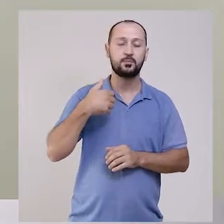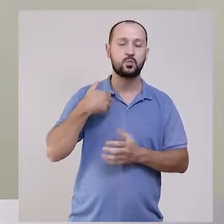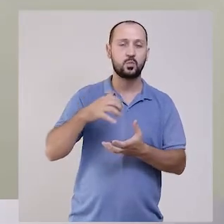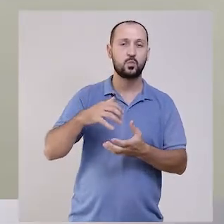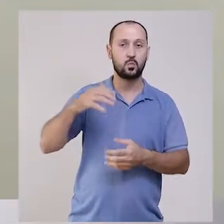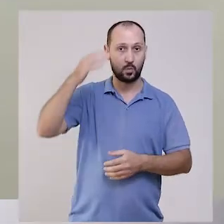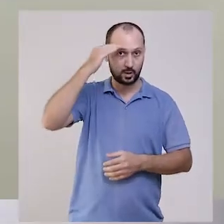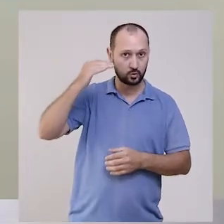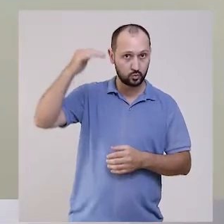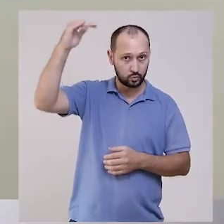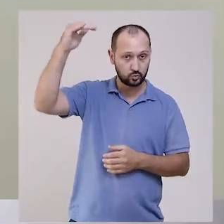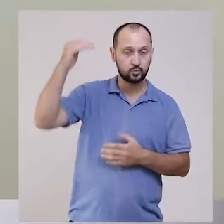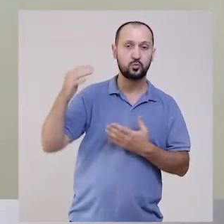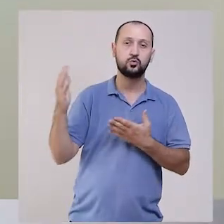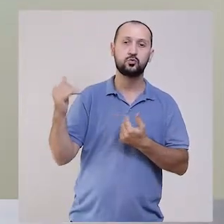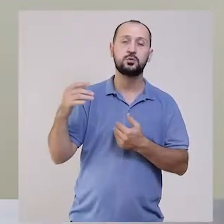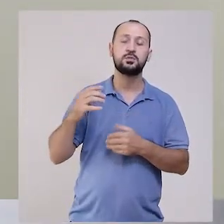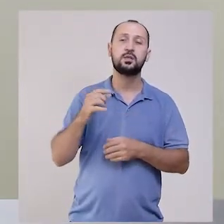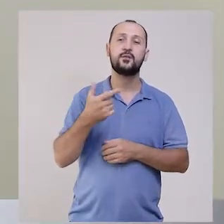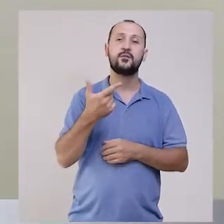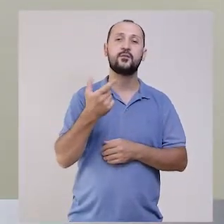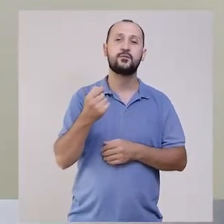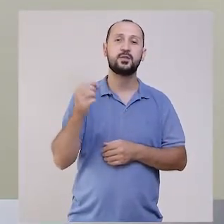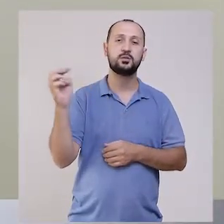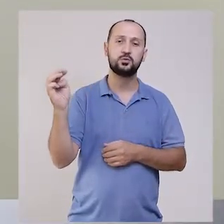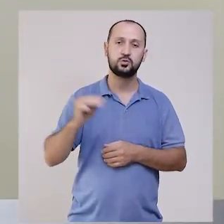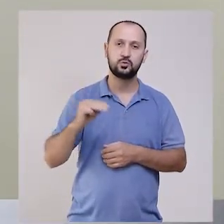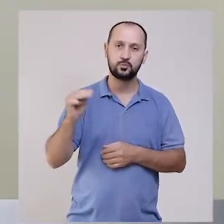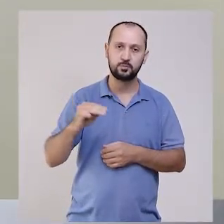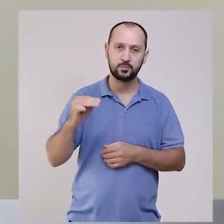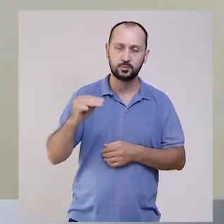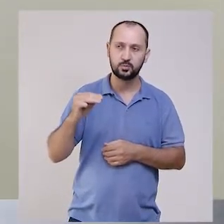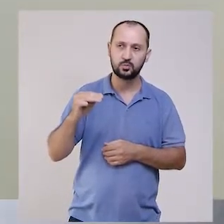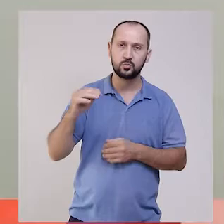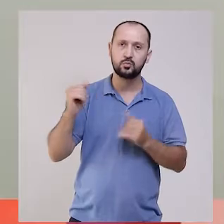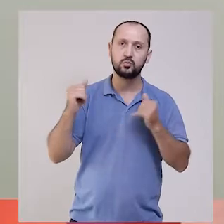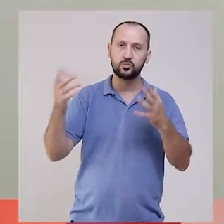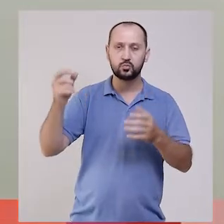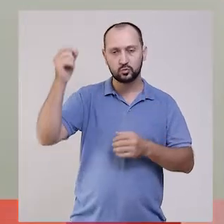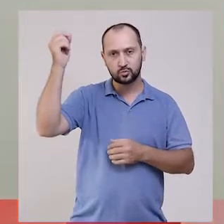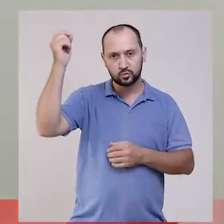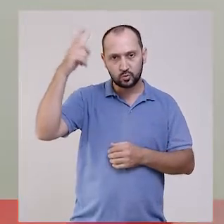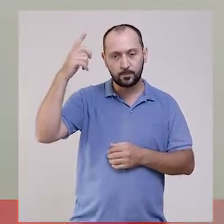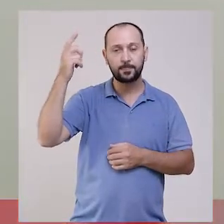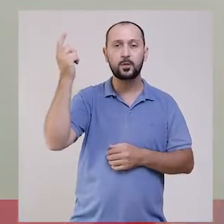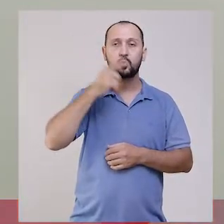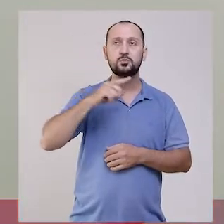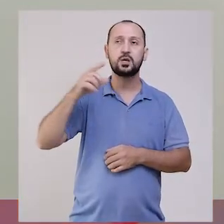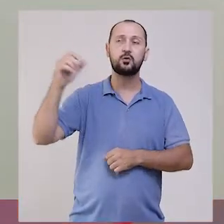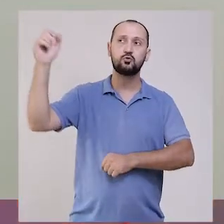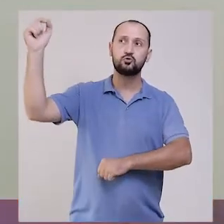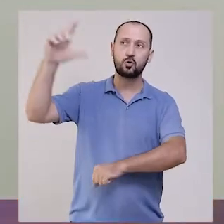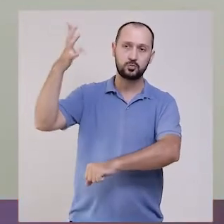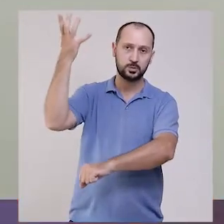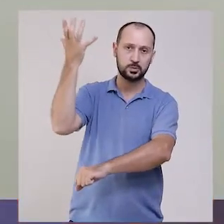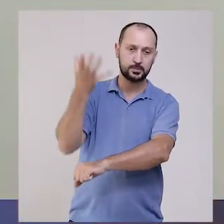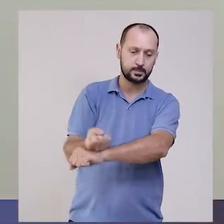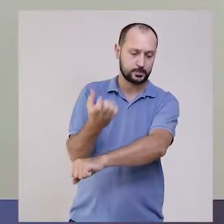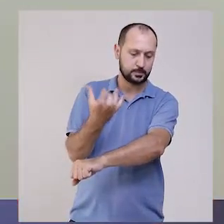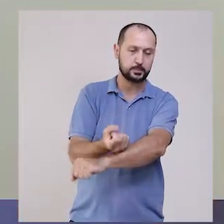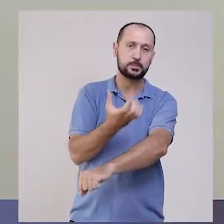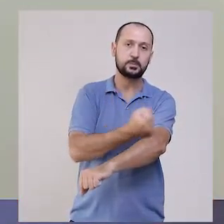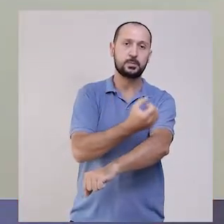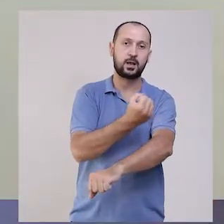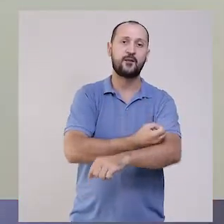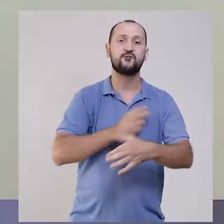expor 20 minutos por dia ao sol, ele já consegue sintetizar a vitamina D necessária.